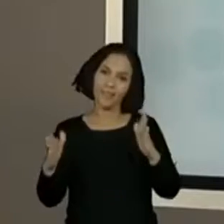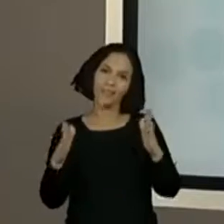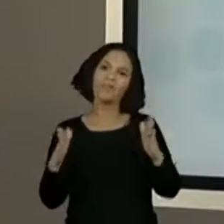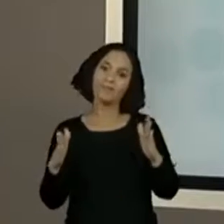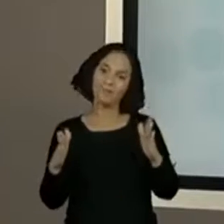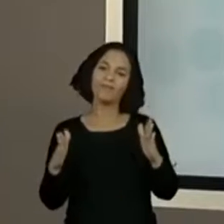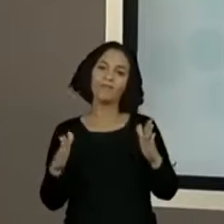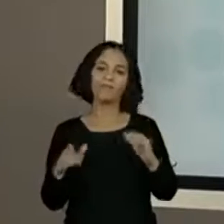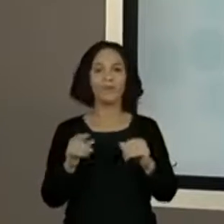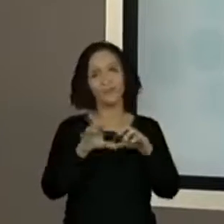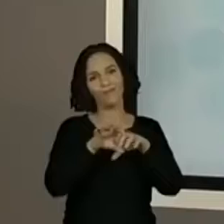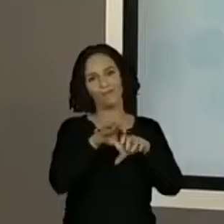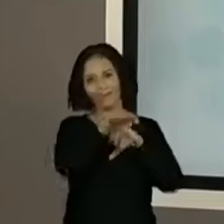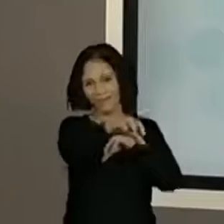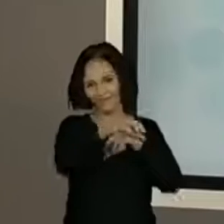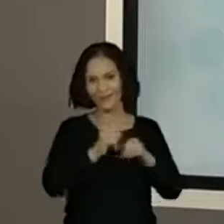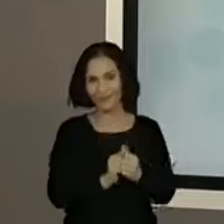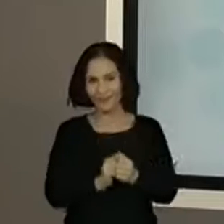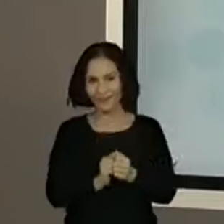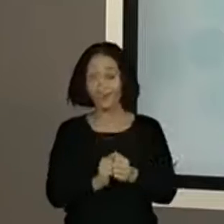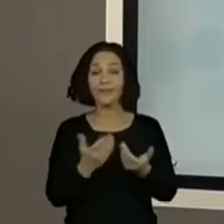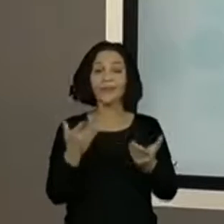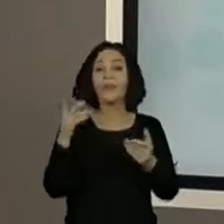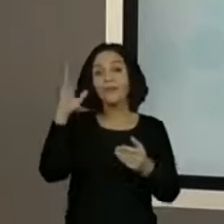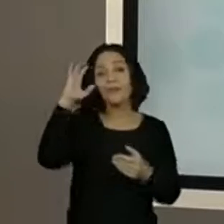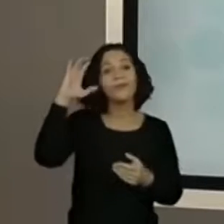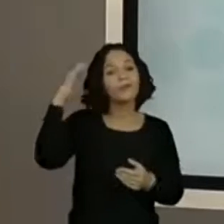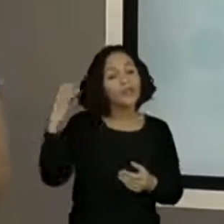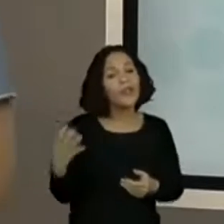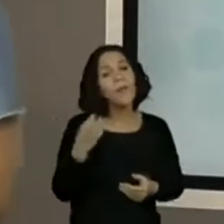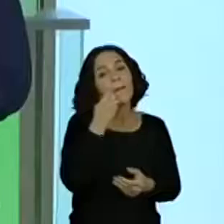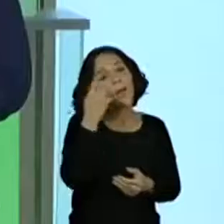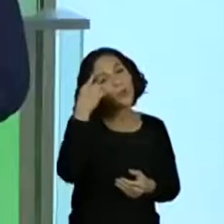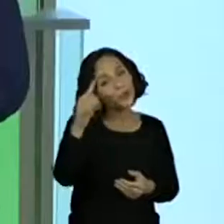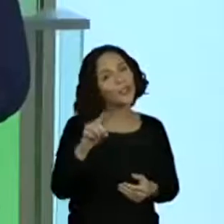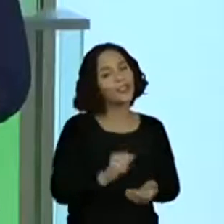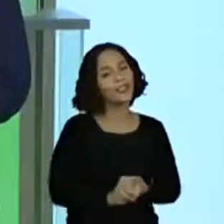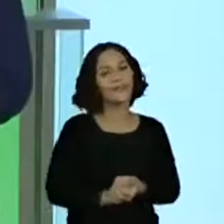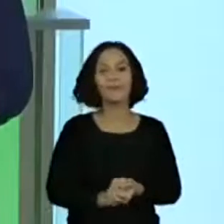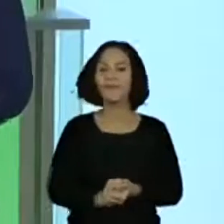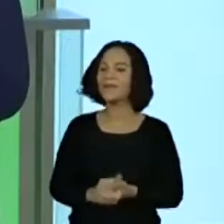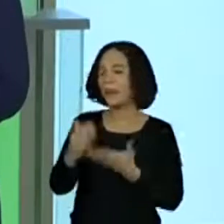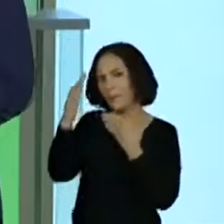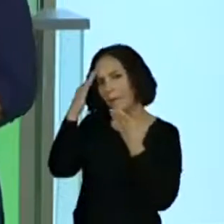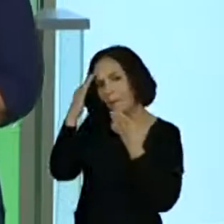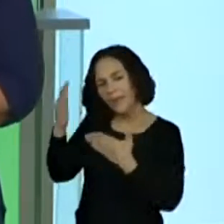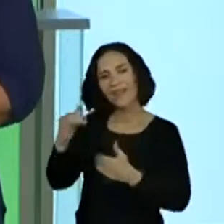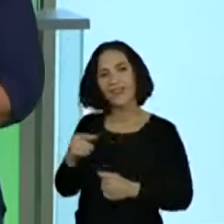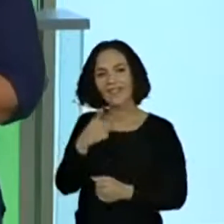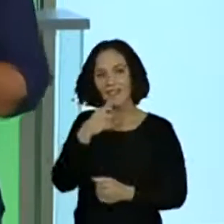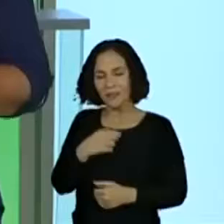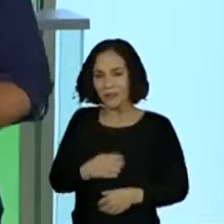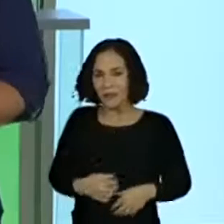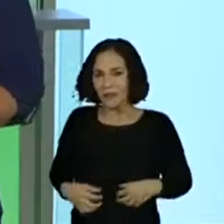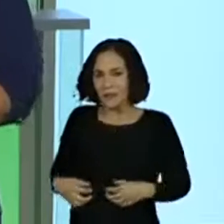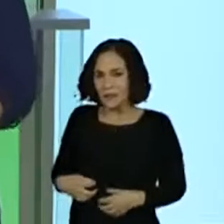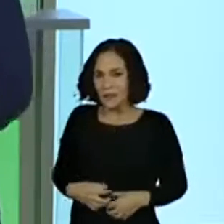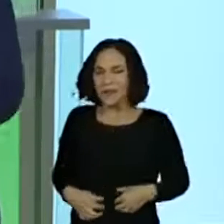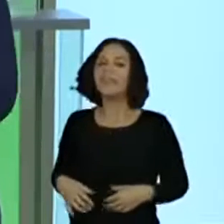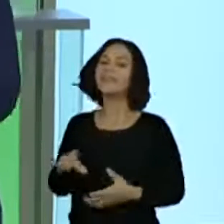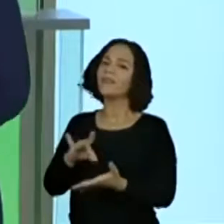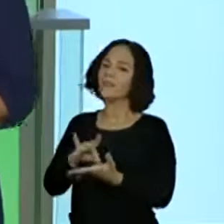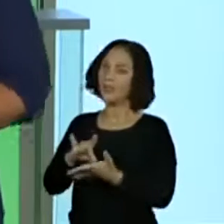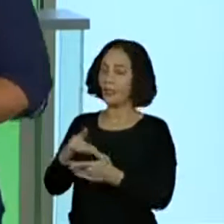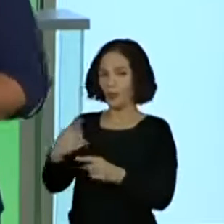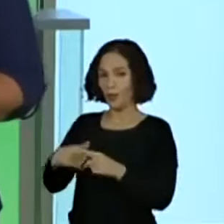de aulas à distância. Professora Viviane, bom dia e seja bem-vinda. Obrigada, professora. Gostei do friozinho na barriga. Estar aqui